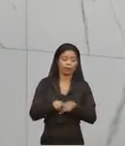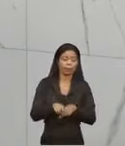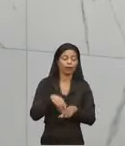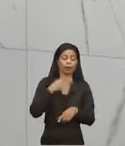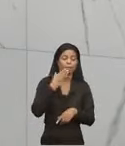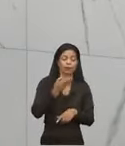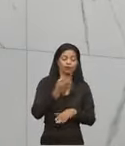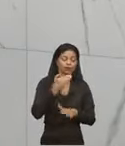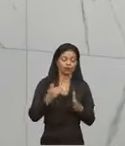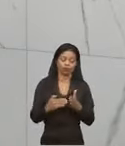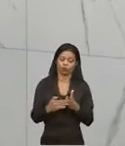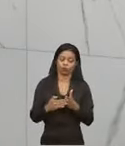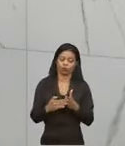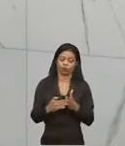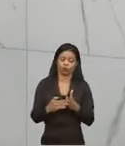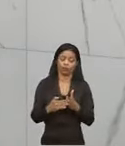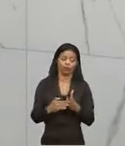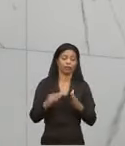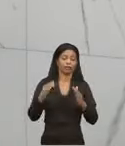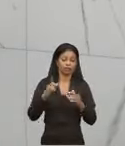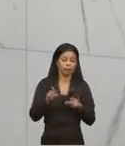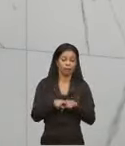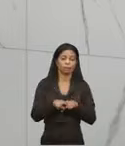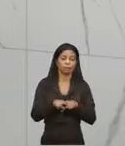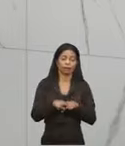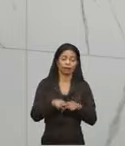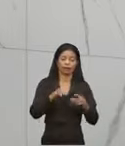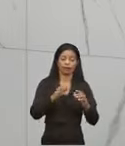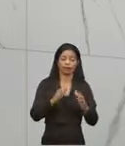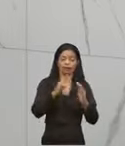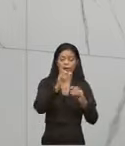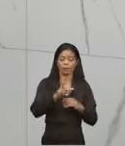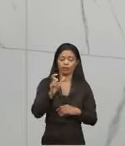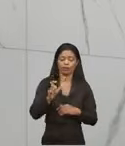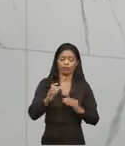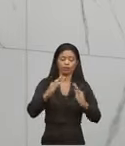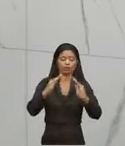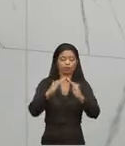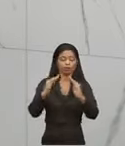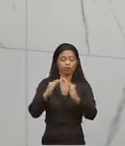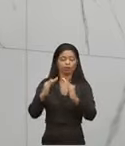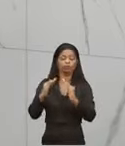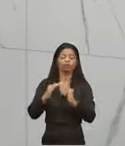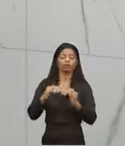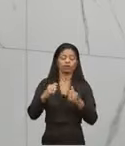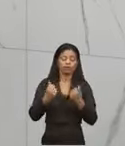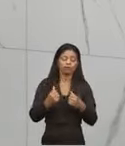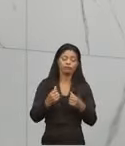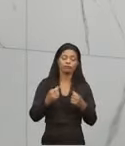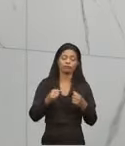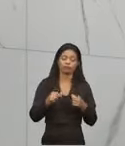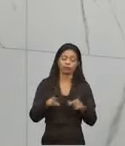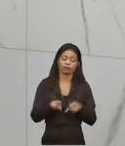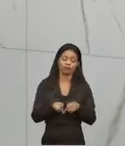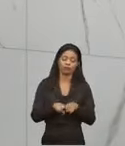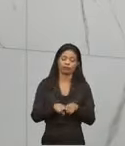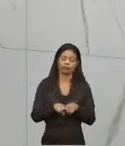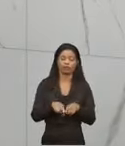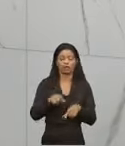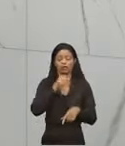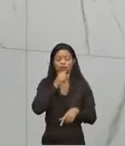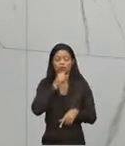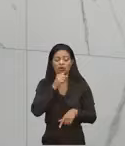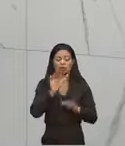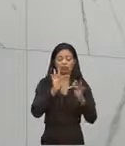dos desportistas, mas dos moradores, ali moram muitos idosos, muitas famílias, então as pessoas se preocupam no dia